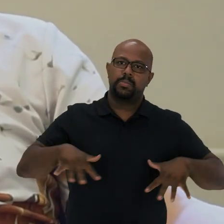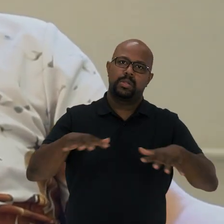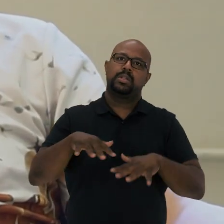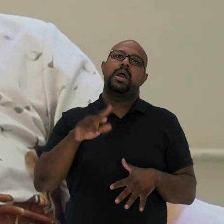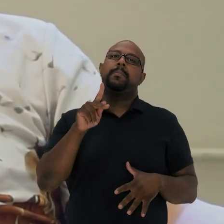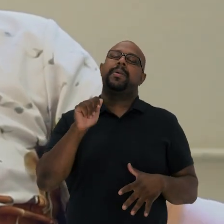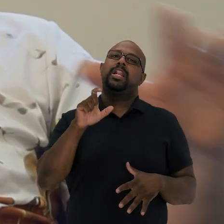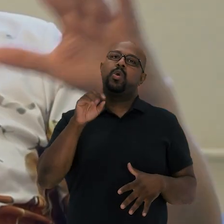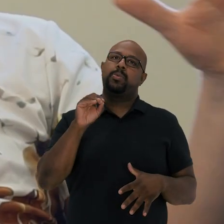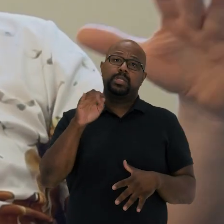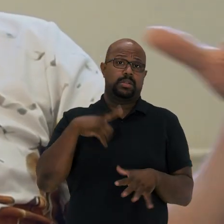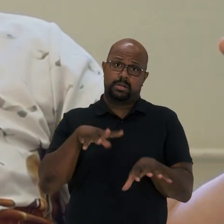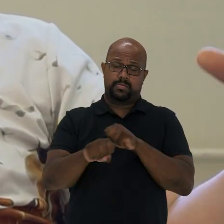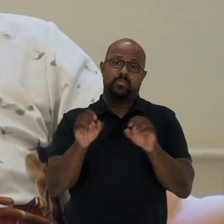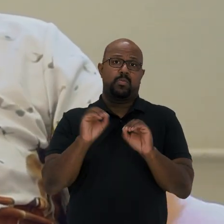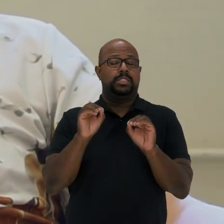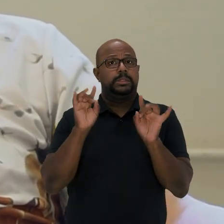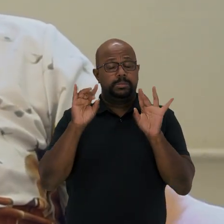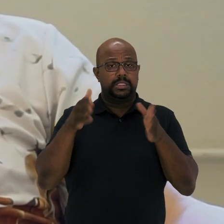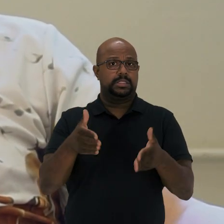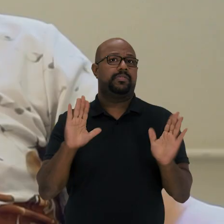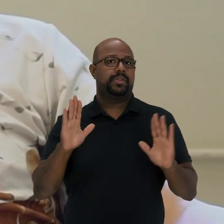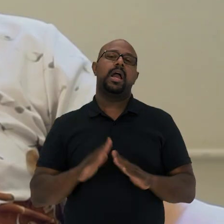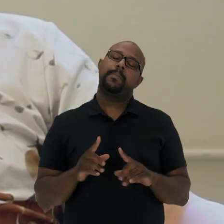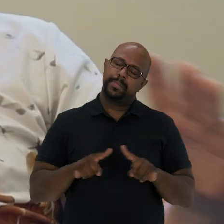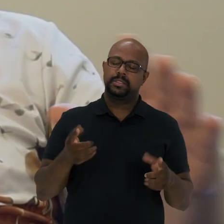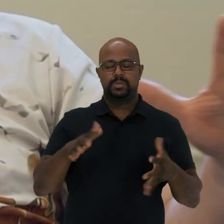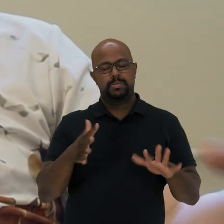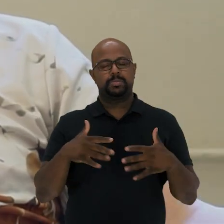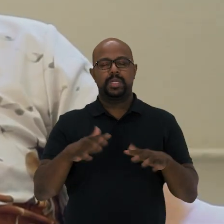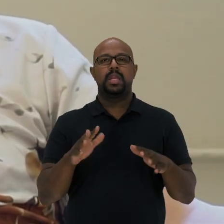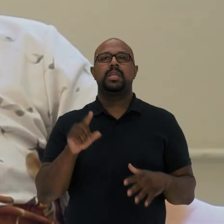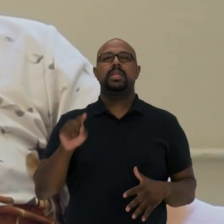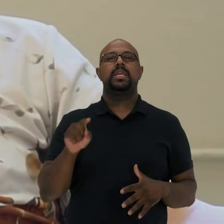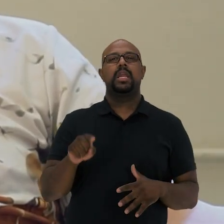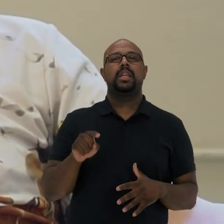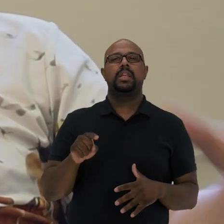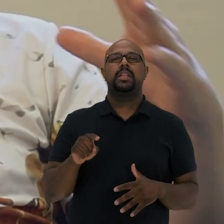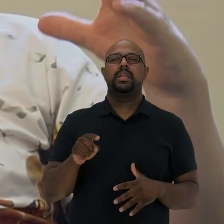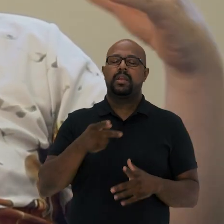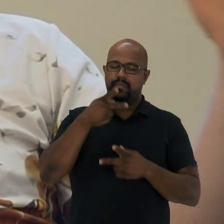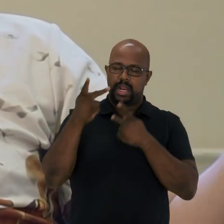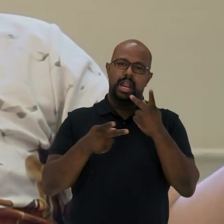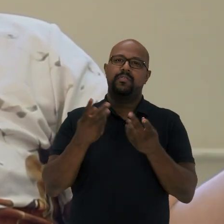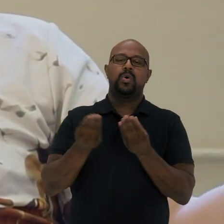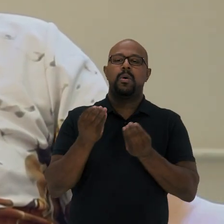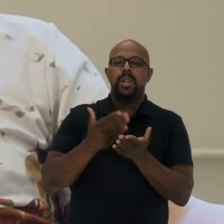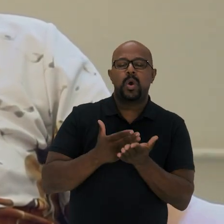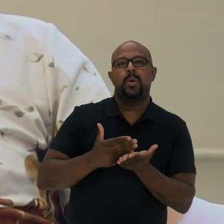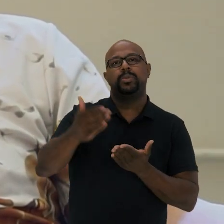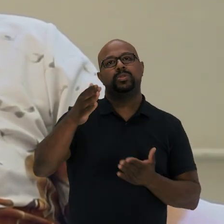do mundo da paleobotânica, mesmo sem ter uma formação específica dentro. Mas é mais ou menos por aí que ele me falava de onde